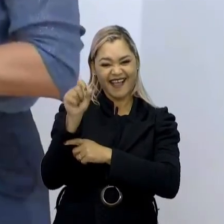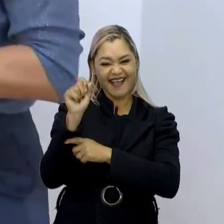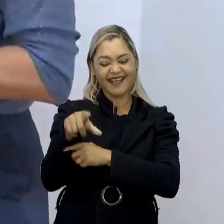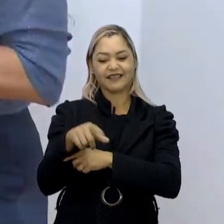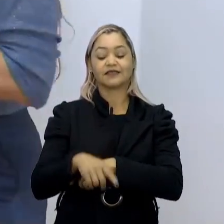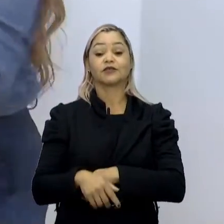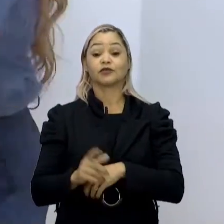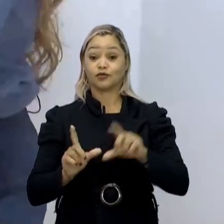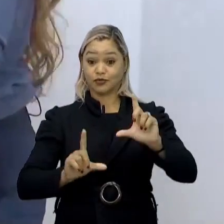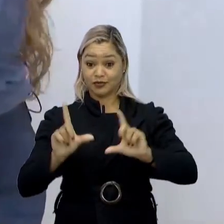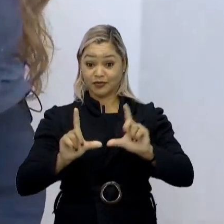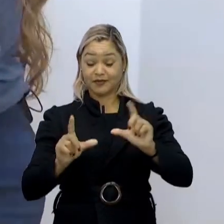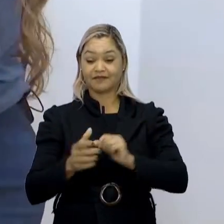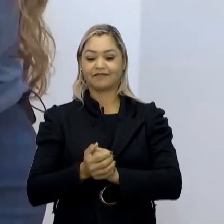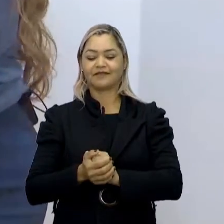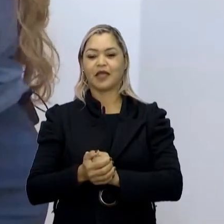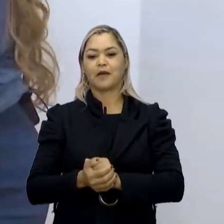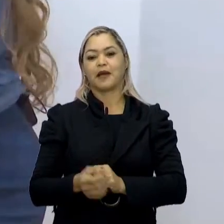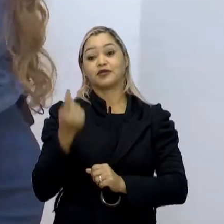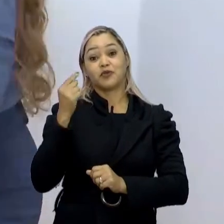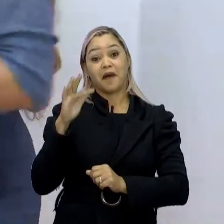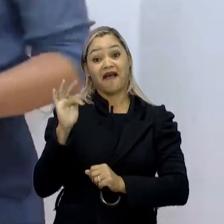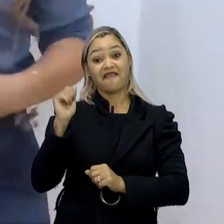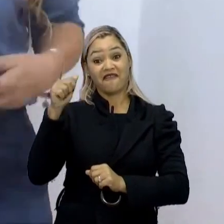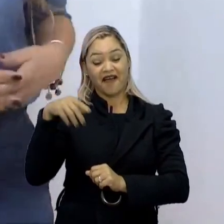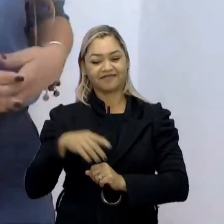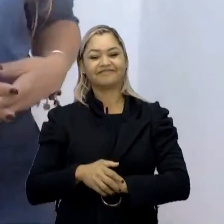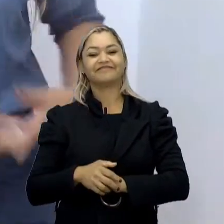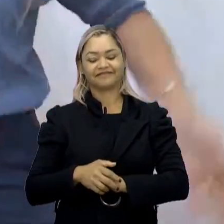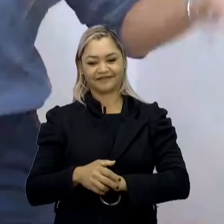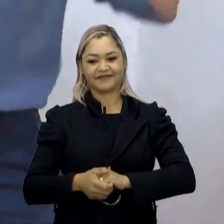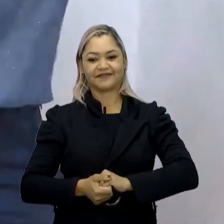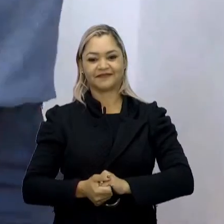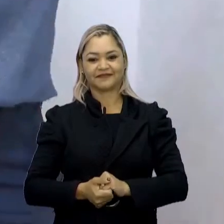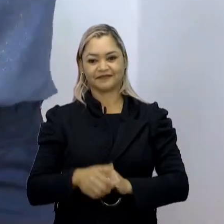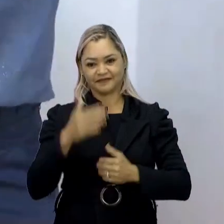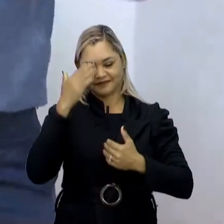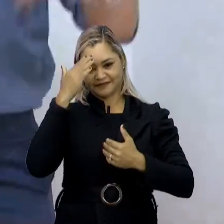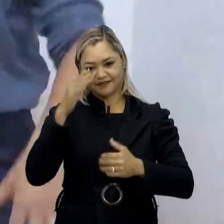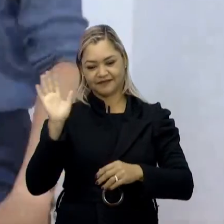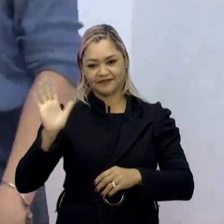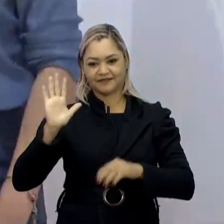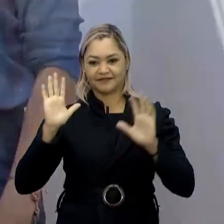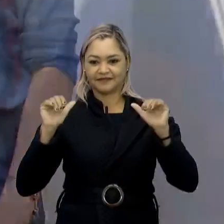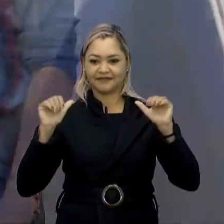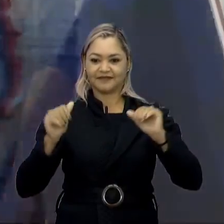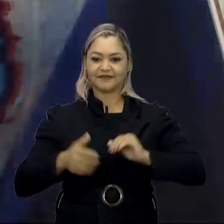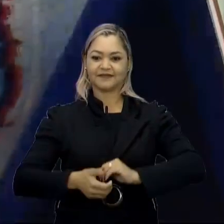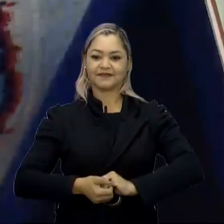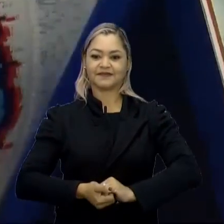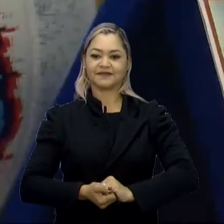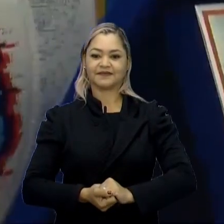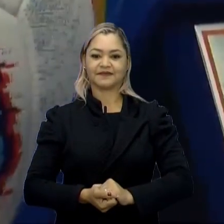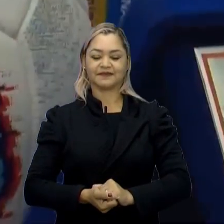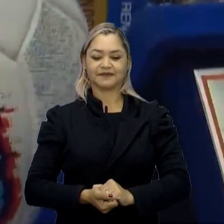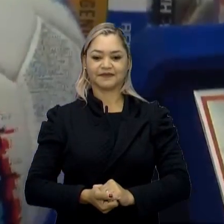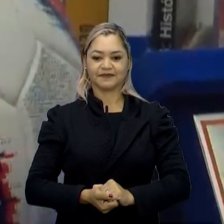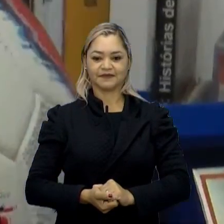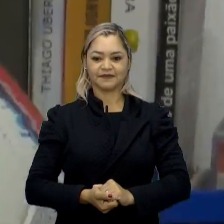seu programa. Muito bom, Ganhou obrigada. Mais uma fã. Muito obrigada. Tchau, pessoal. Até mais. Tchau, tchau.